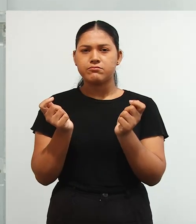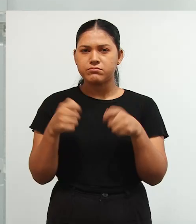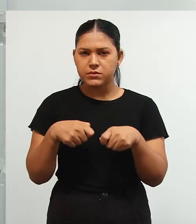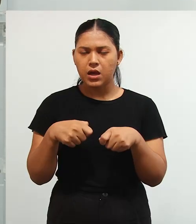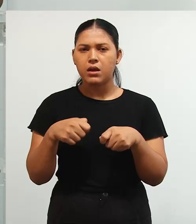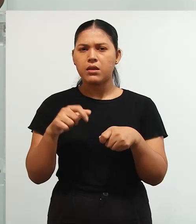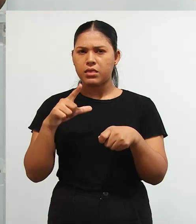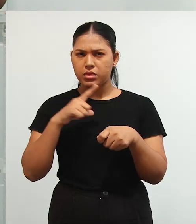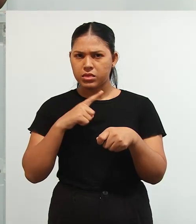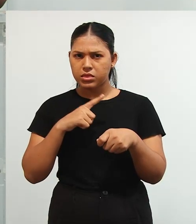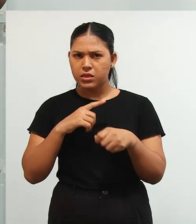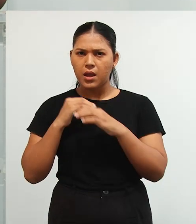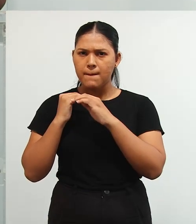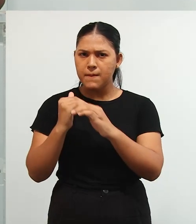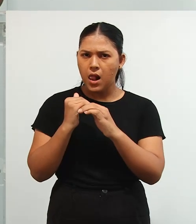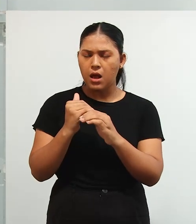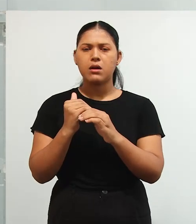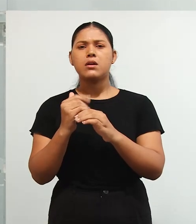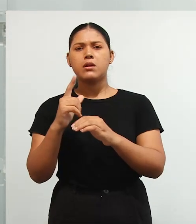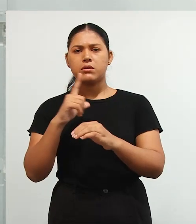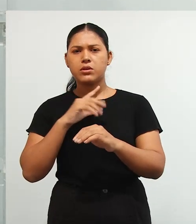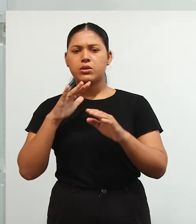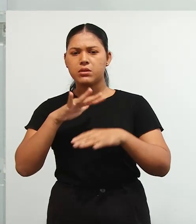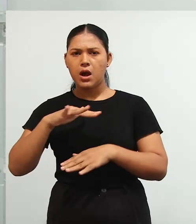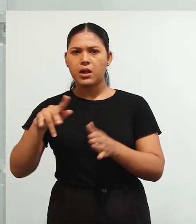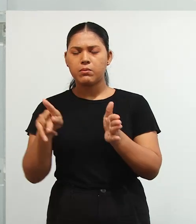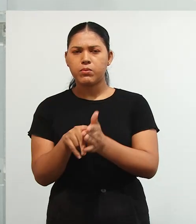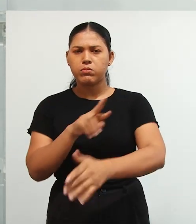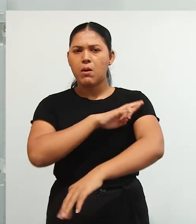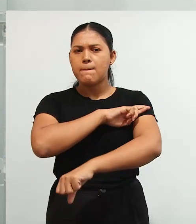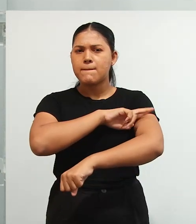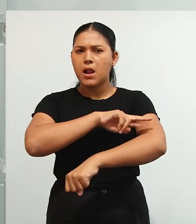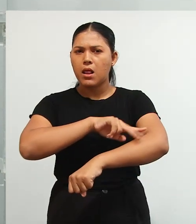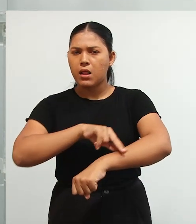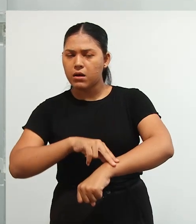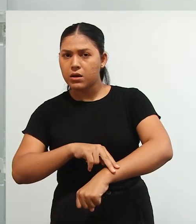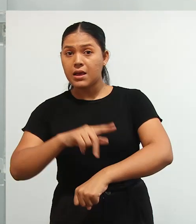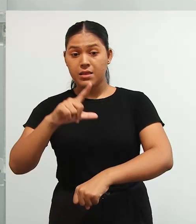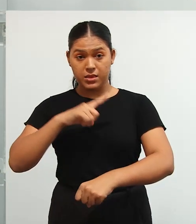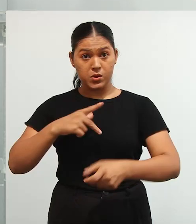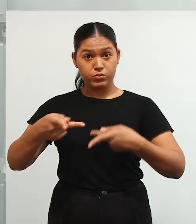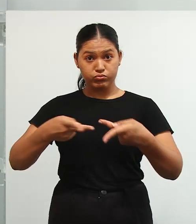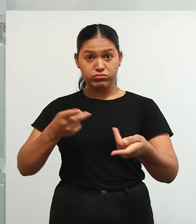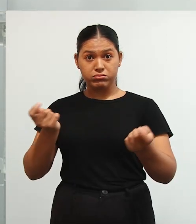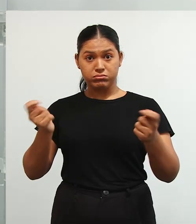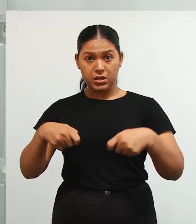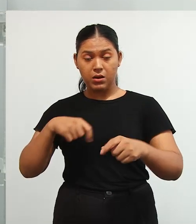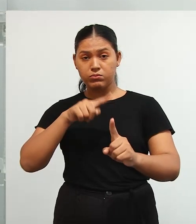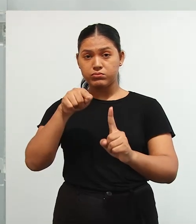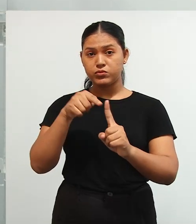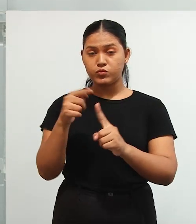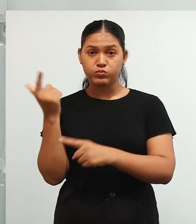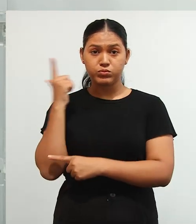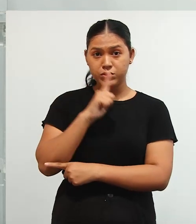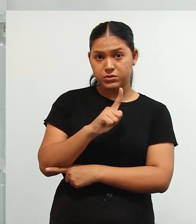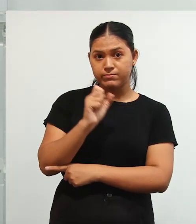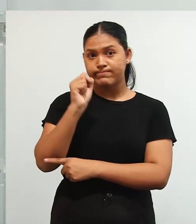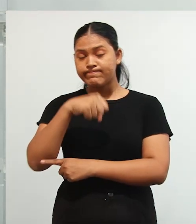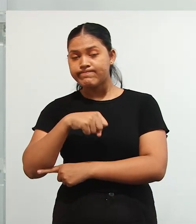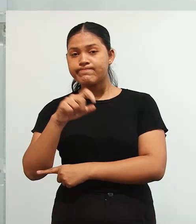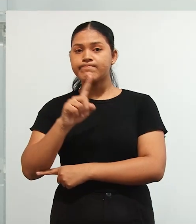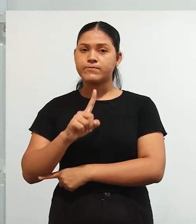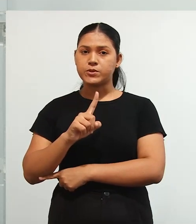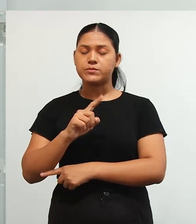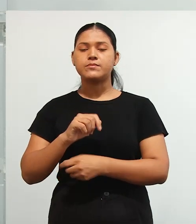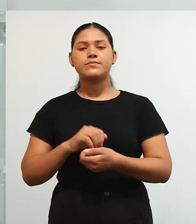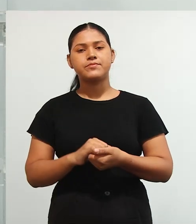relações étnico-raciais foi contemplada no interior do Plano Estadual de Educação. Dando